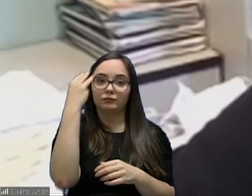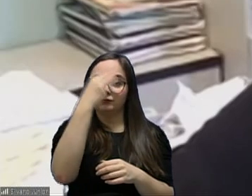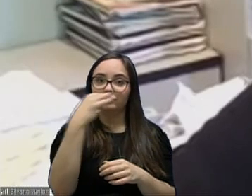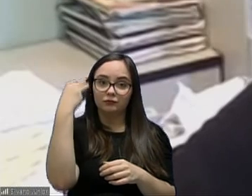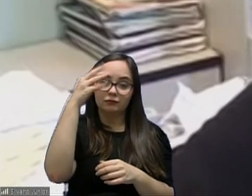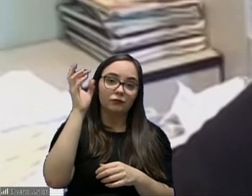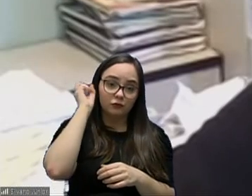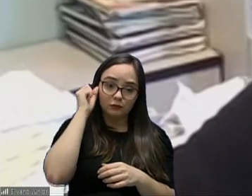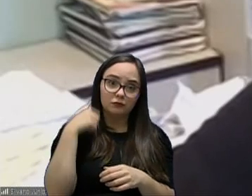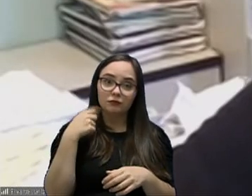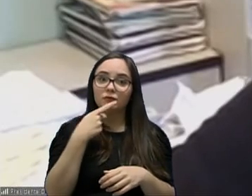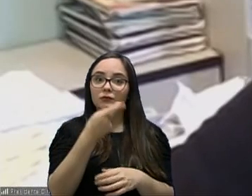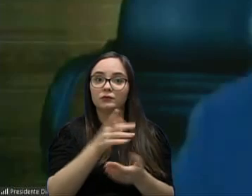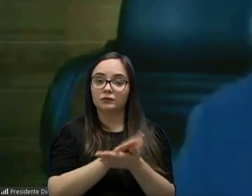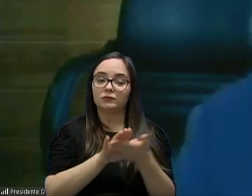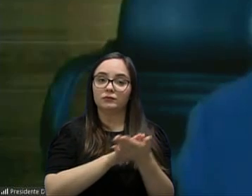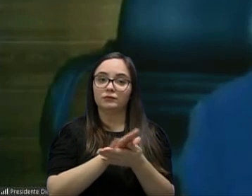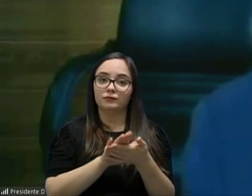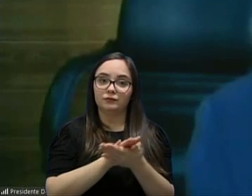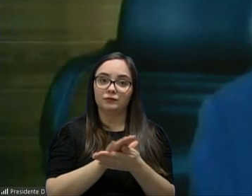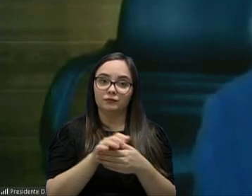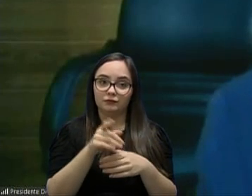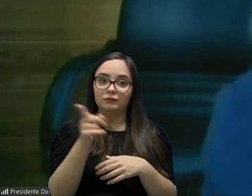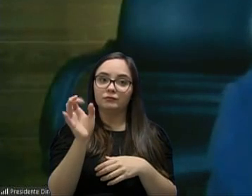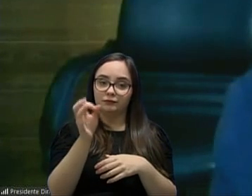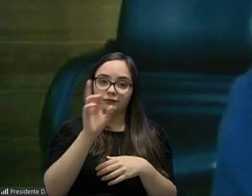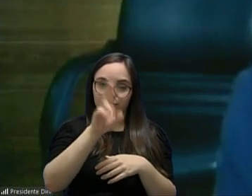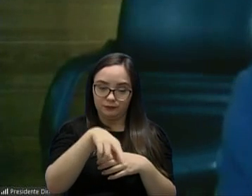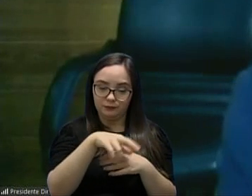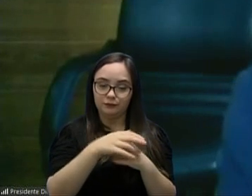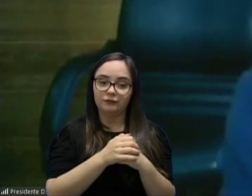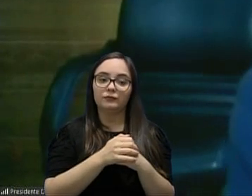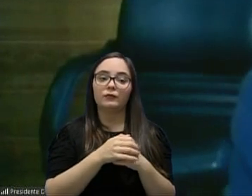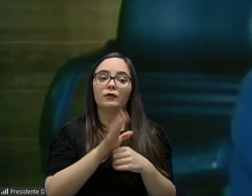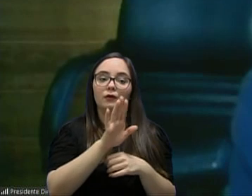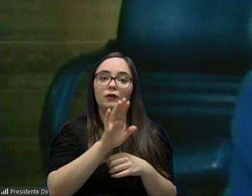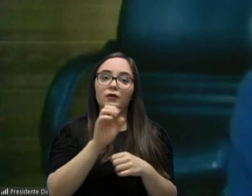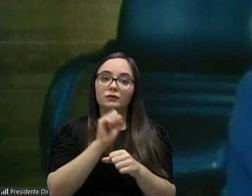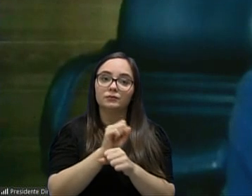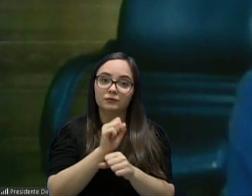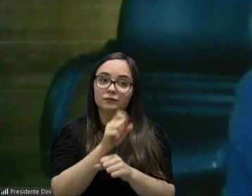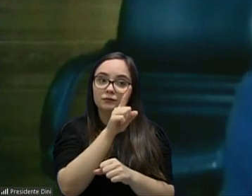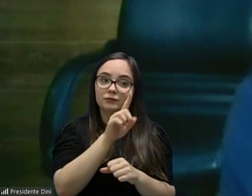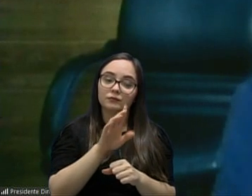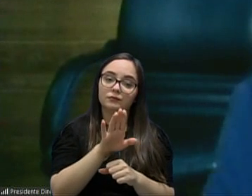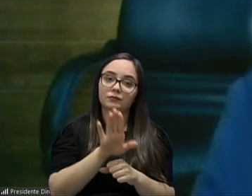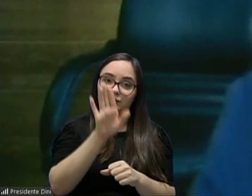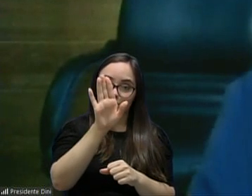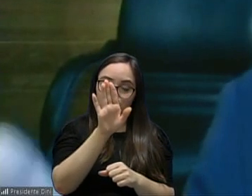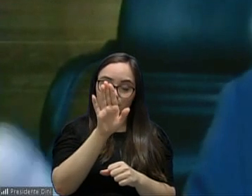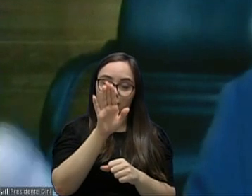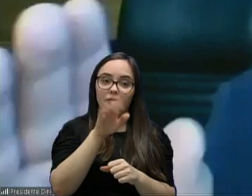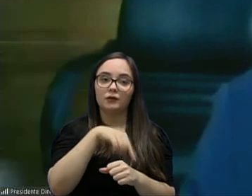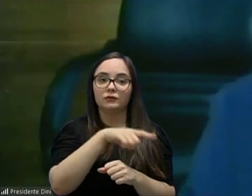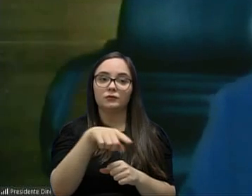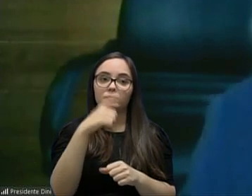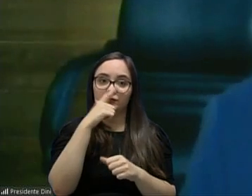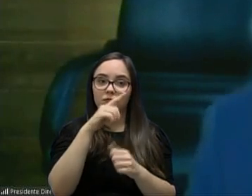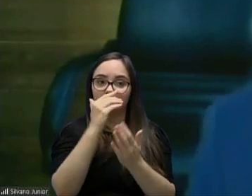ouvindo. Tá. Vereador, você tem razão. Só levanta a mão, então, para que a gente possa abrir a ordem de inscrição,